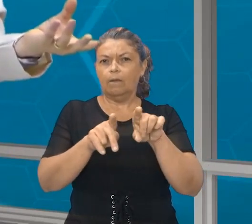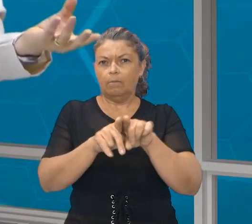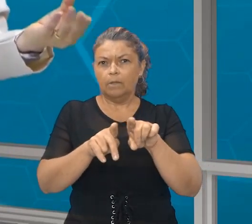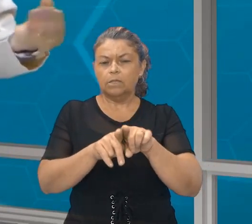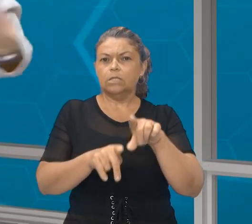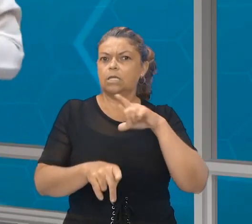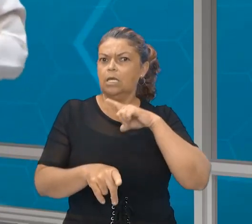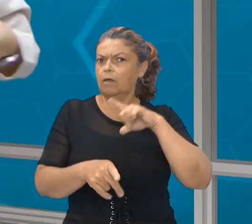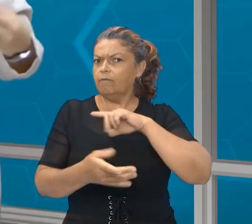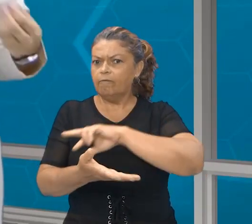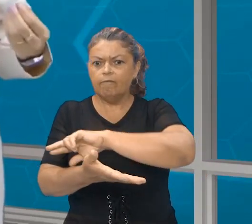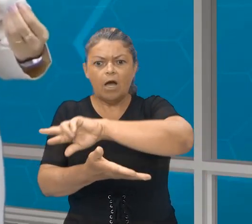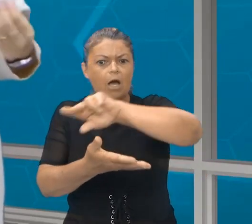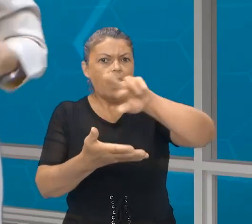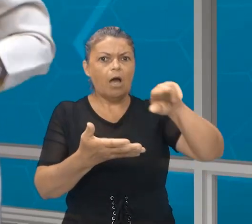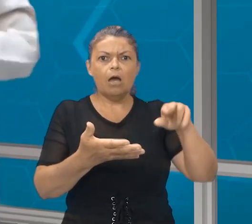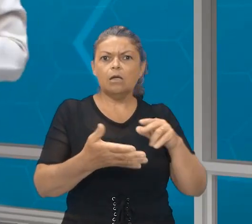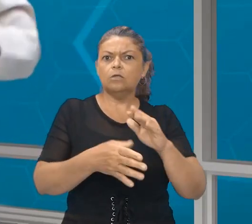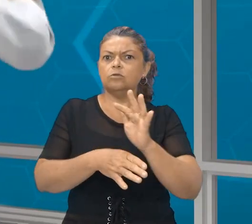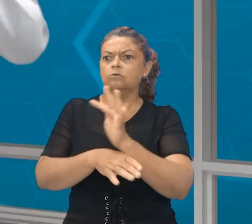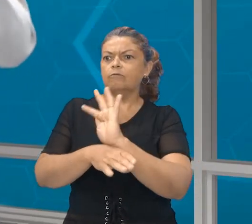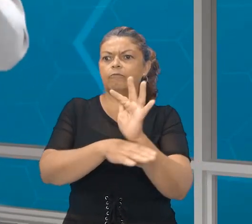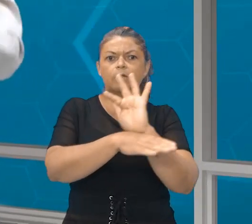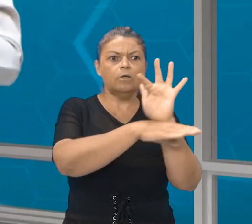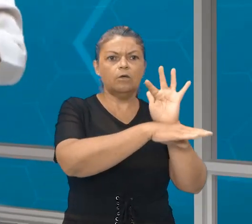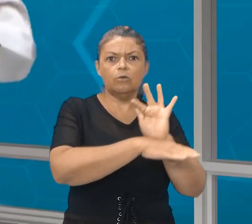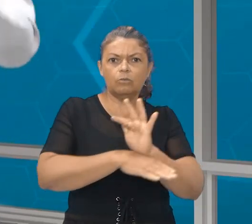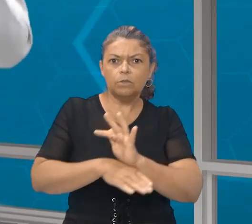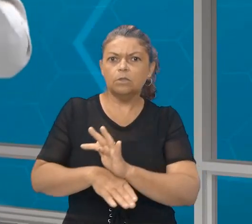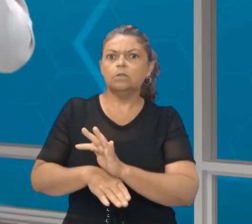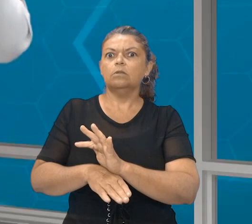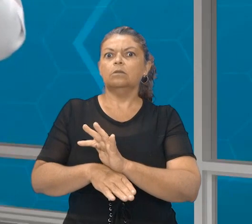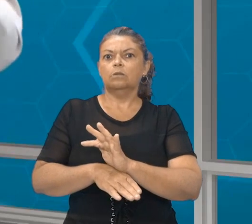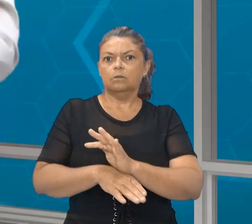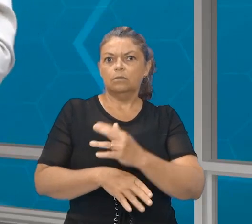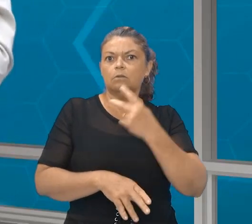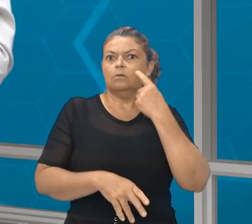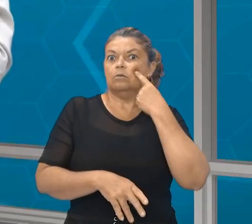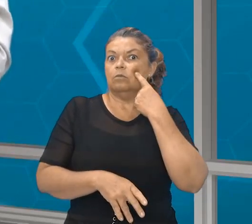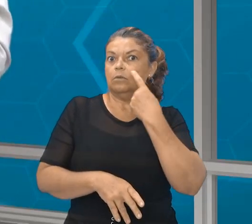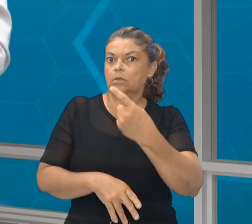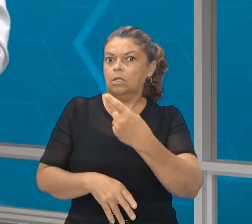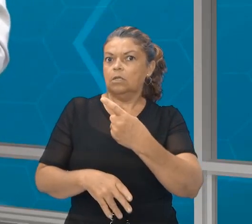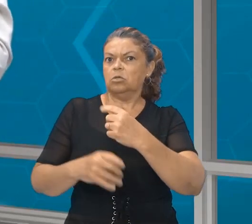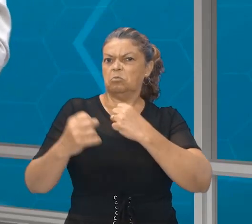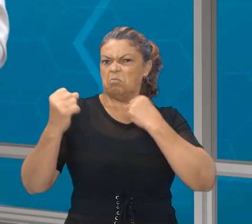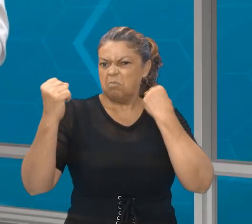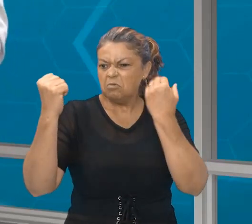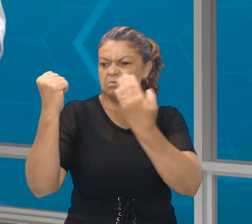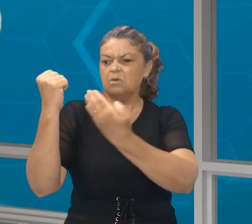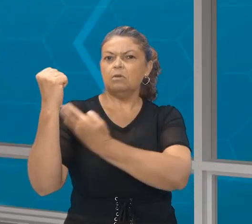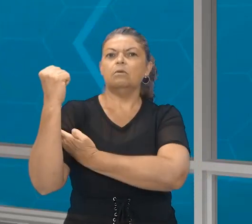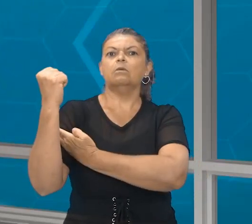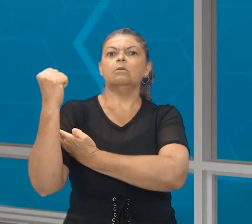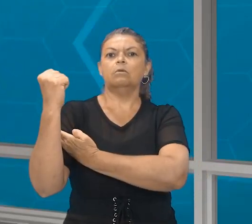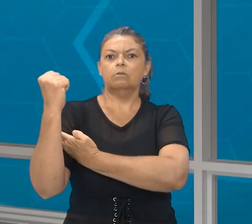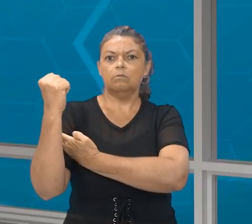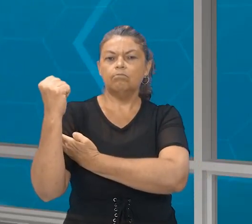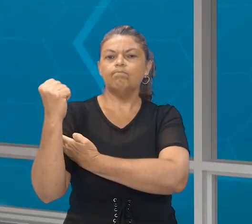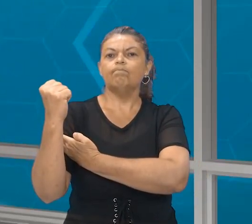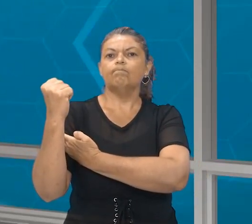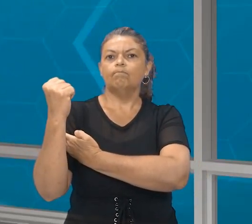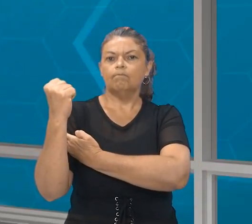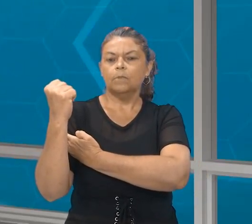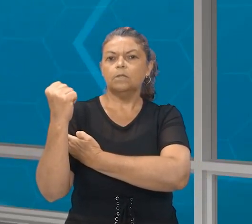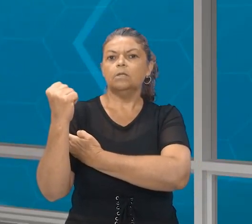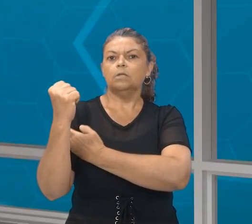Gladiador, onde você percebe ali a soberania, o poder, a condição superior